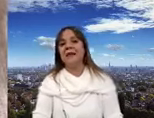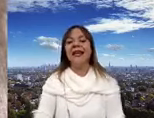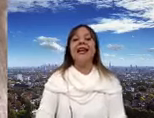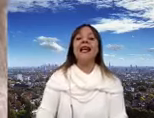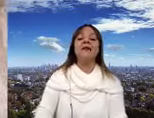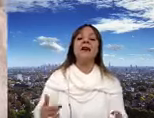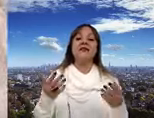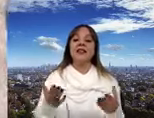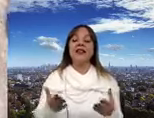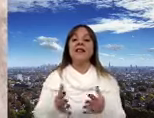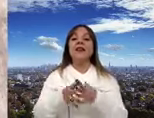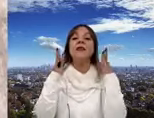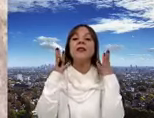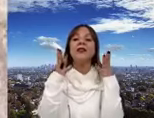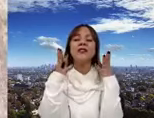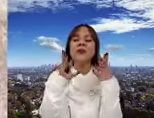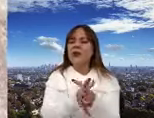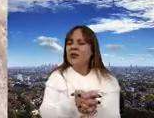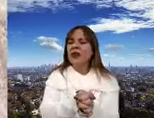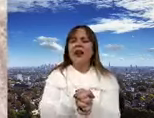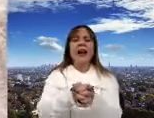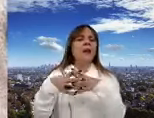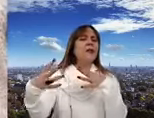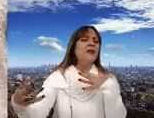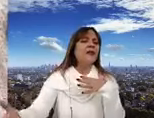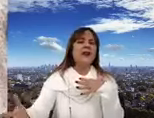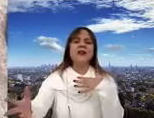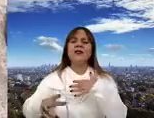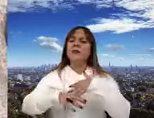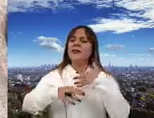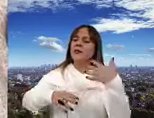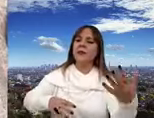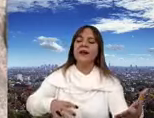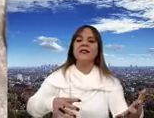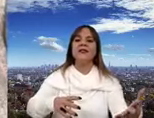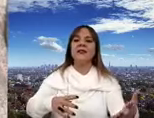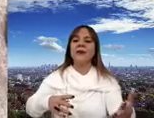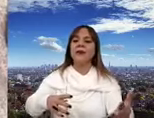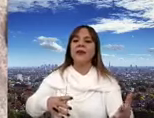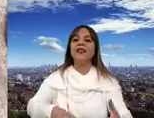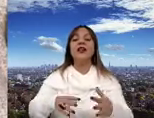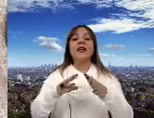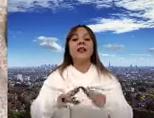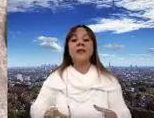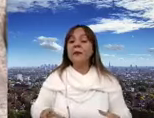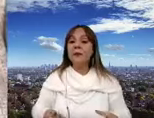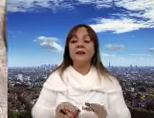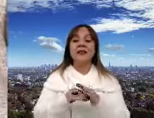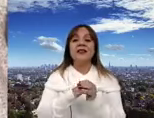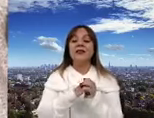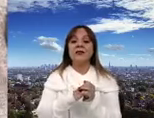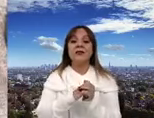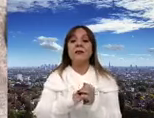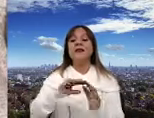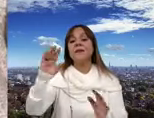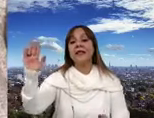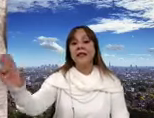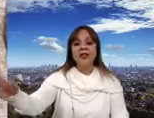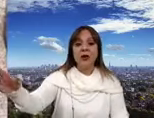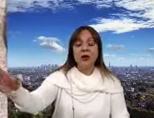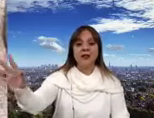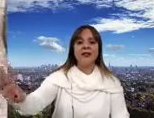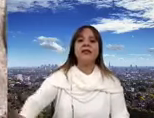Lembrar vocês, quem está com vontade muito, acabou meu feltro, preciso comprar na santafé.net. Não tem problema, as vendas estão suspensas, mas até dia 8,